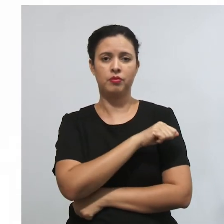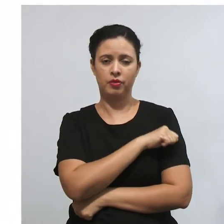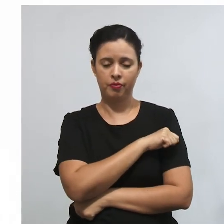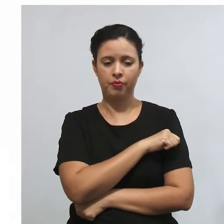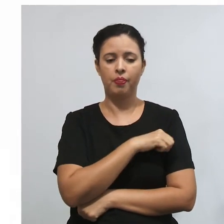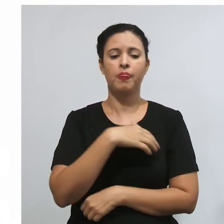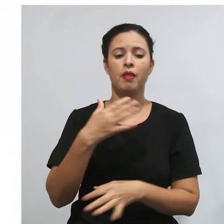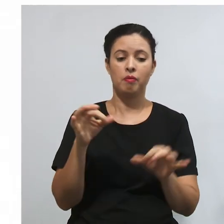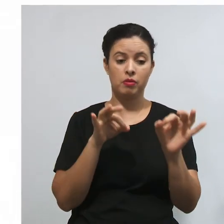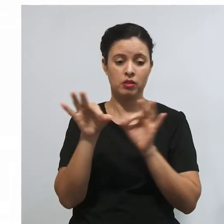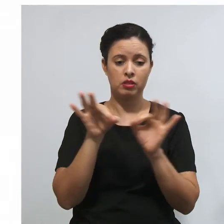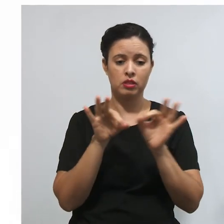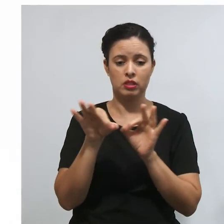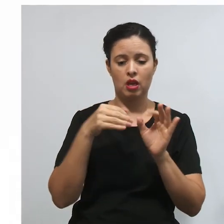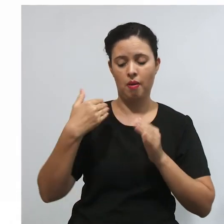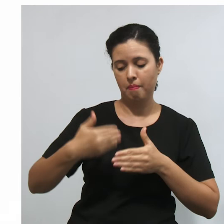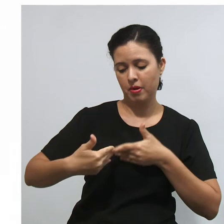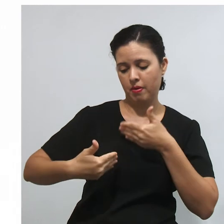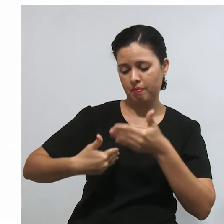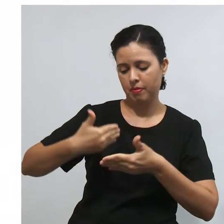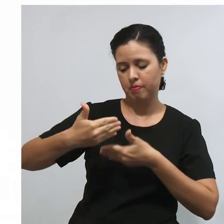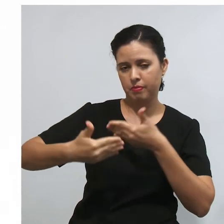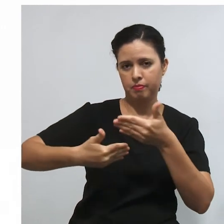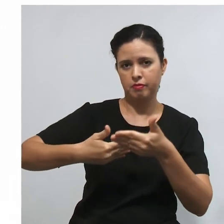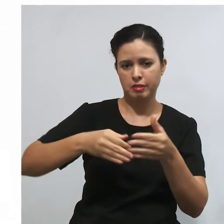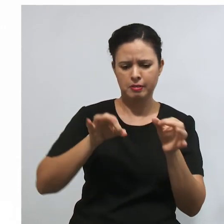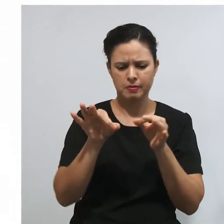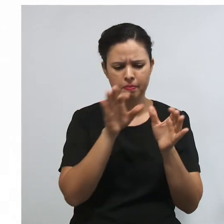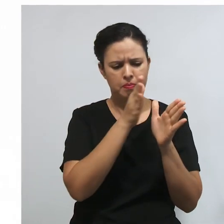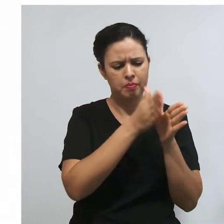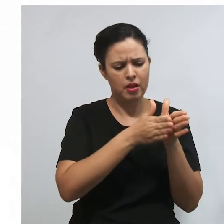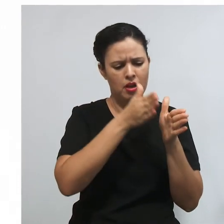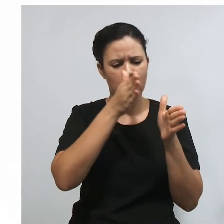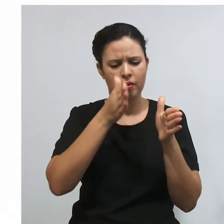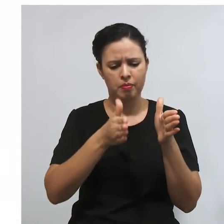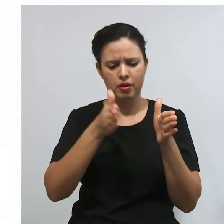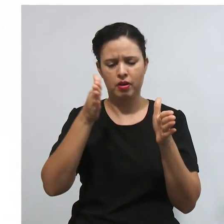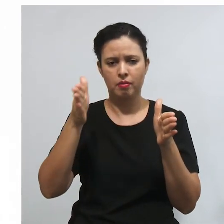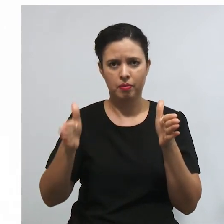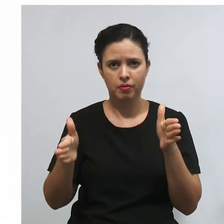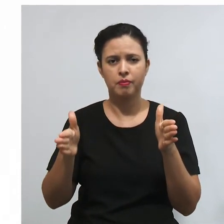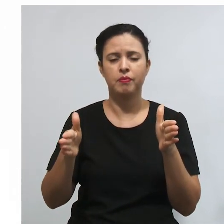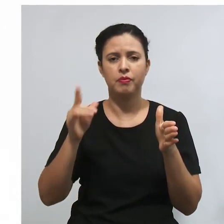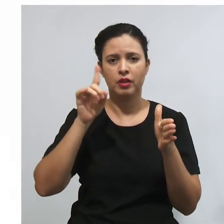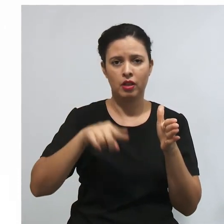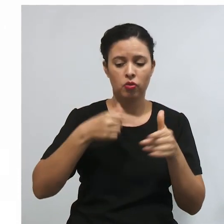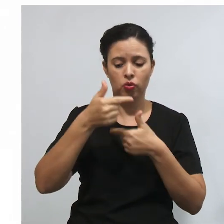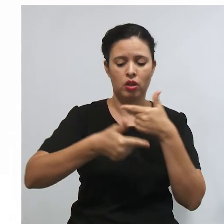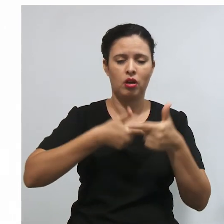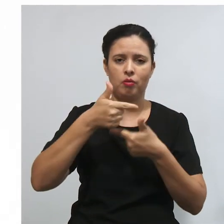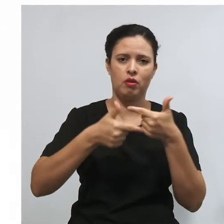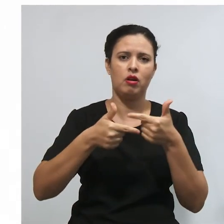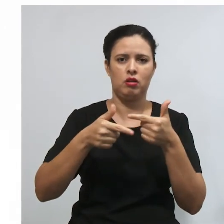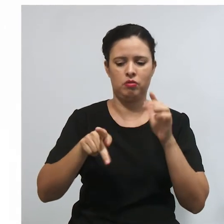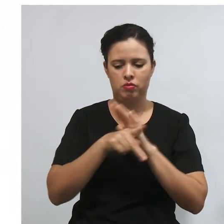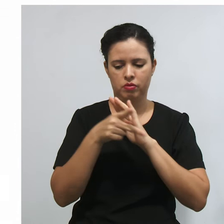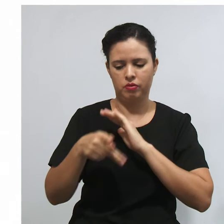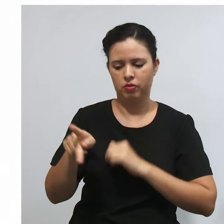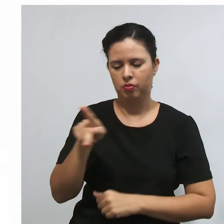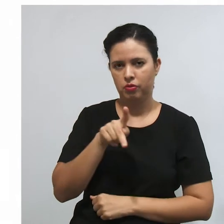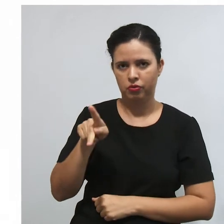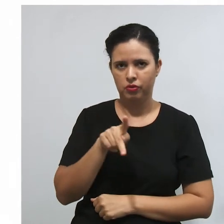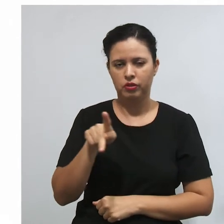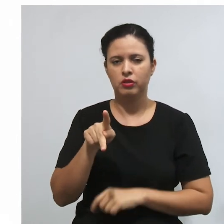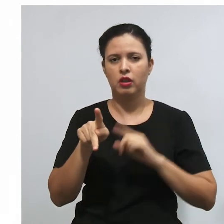de racionalização, de organização e coordenação da ação docente, articulando a